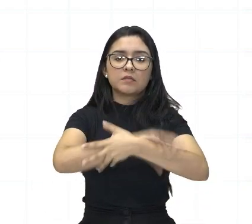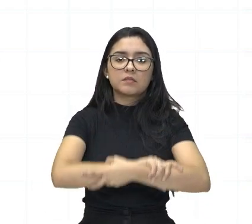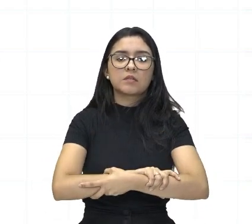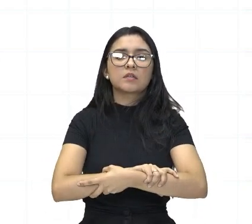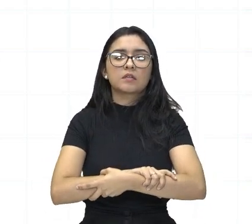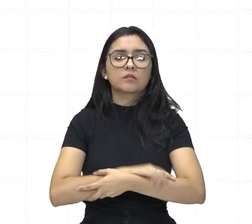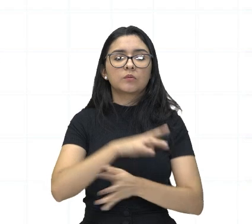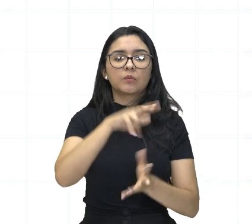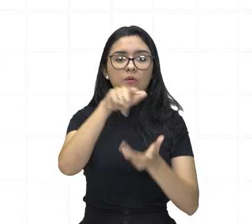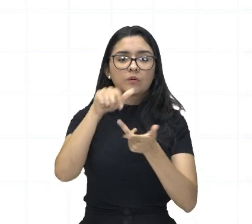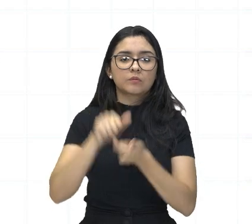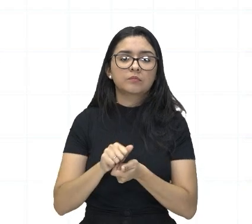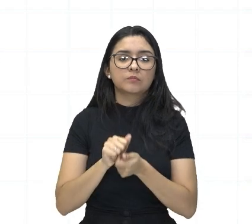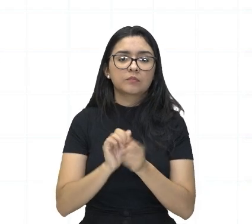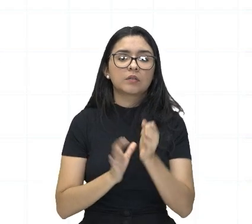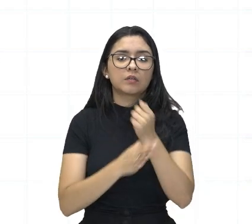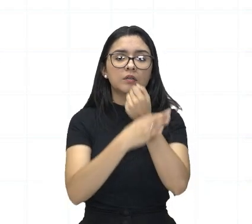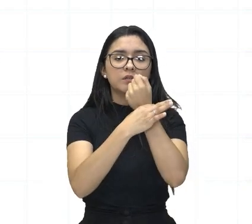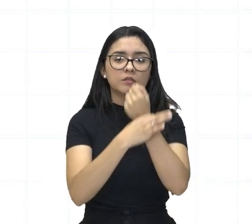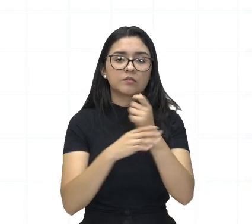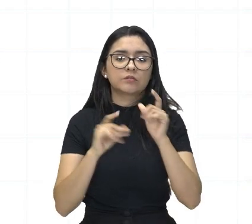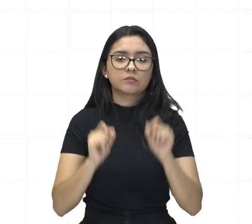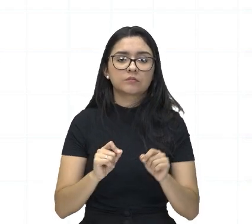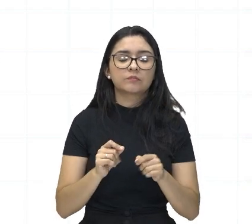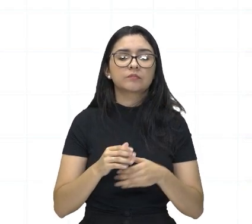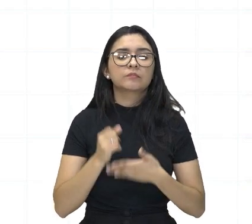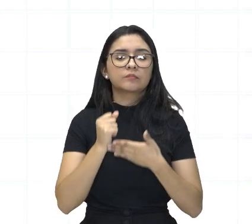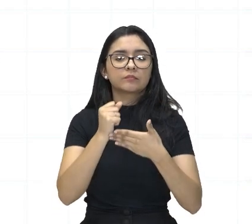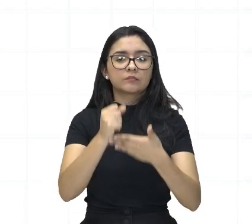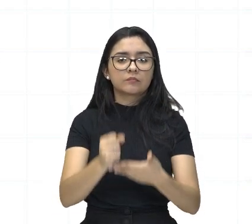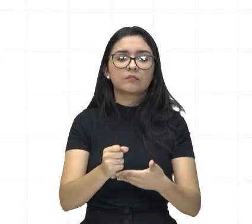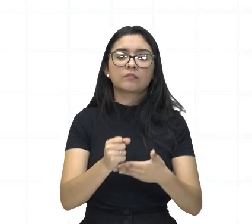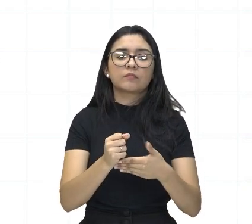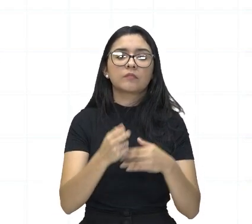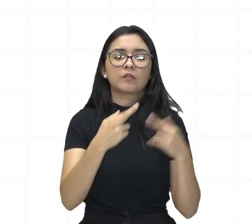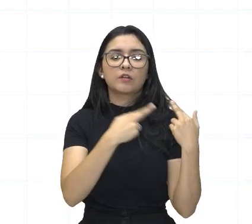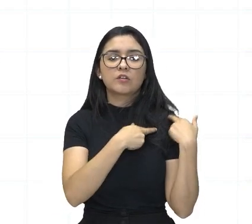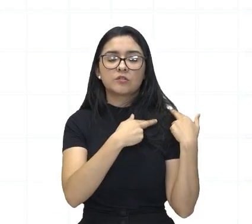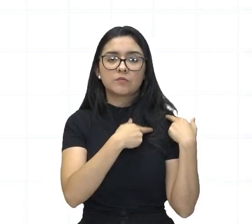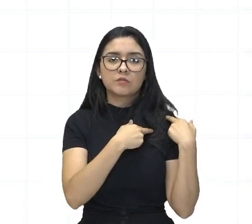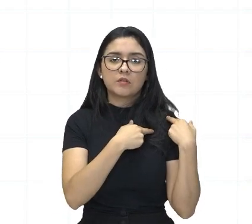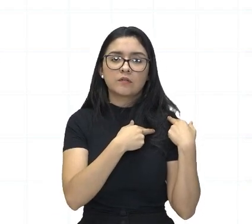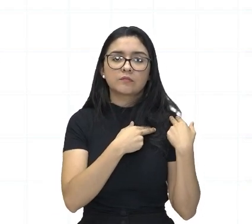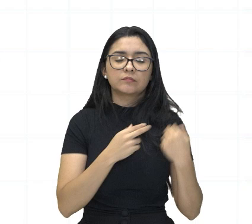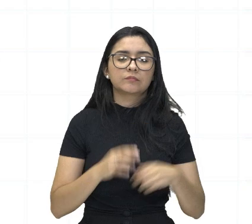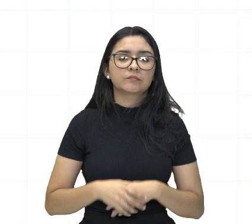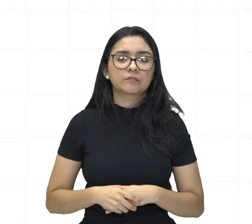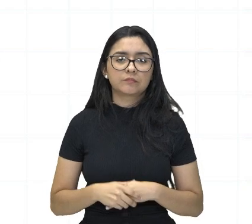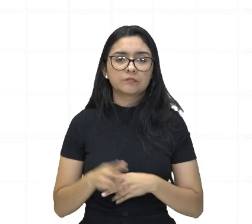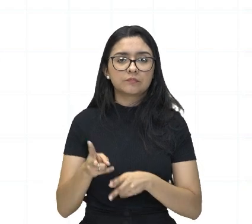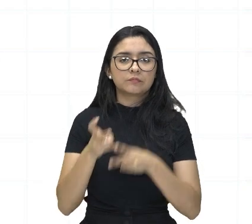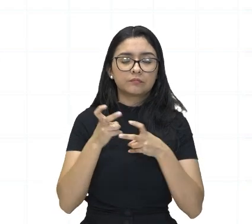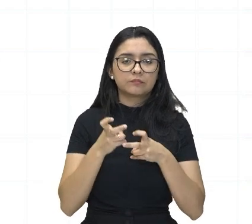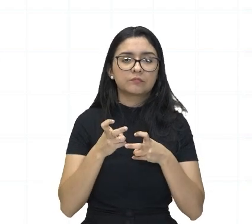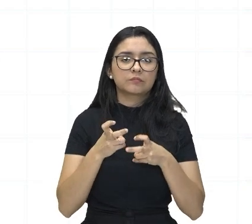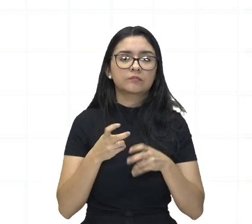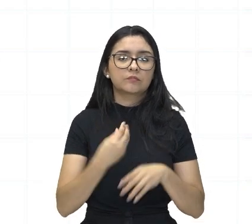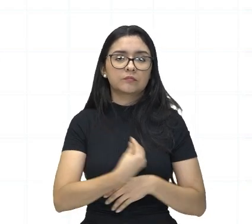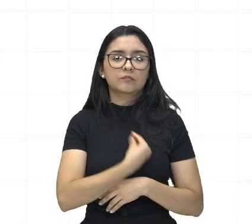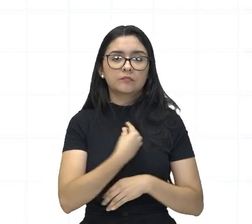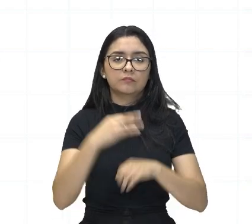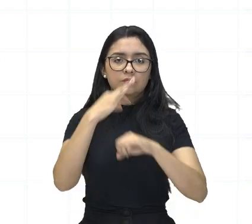internacionais para garantir uma abordagem colaborativa e responsável na exploração e colonização do planeta